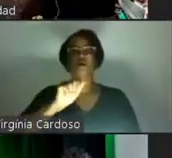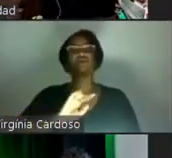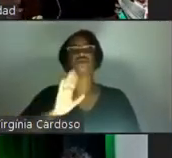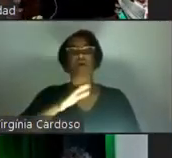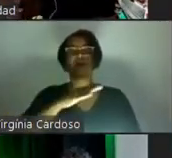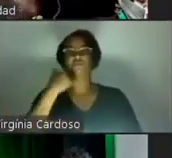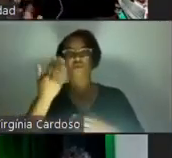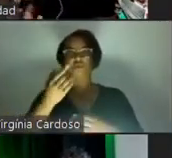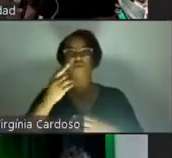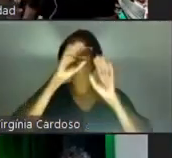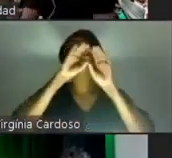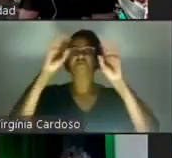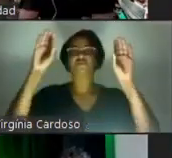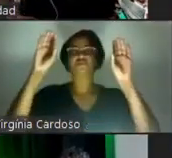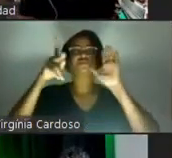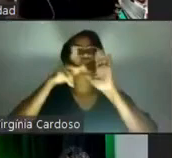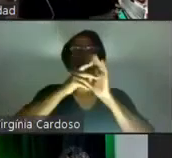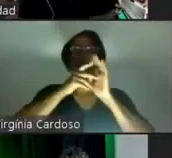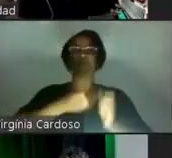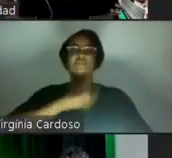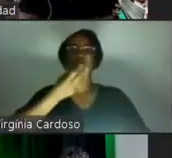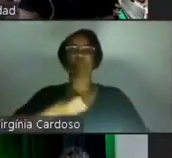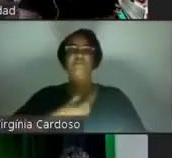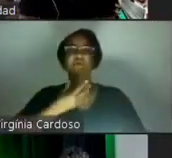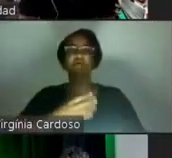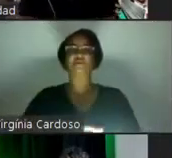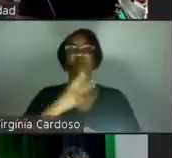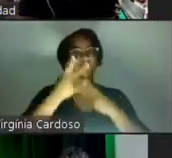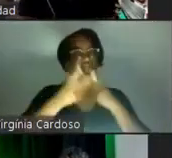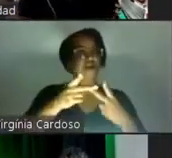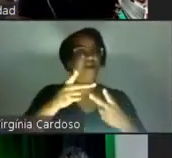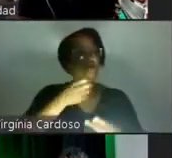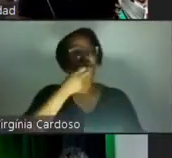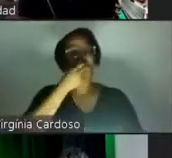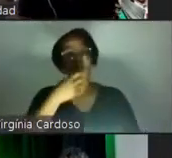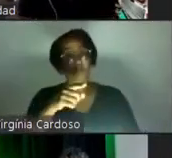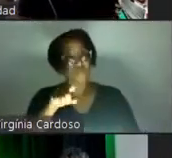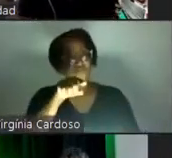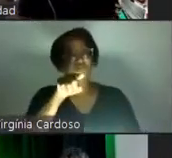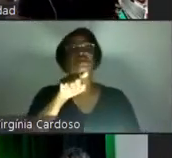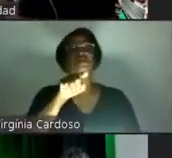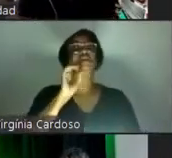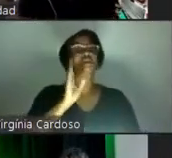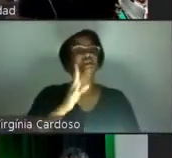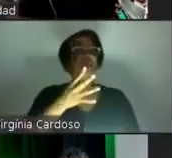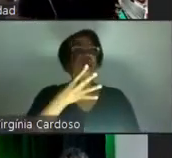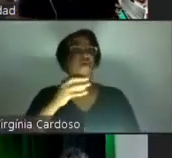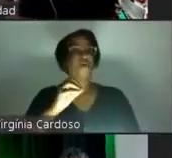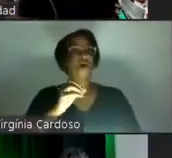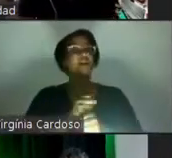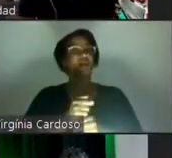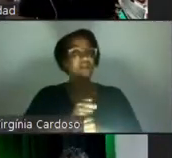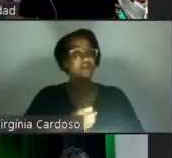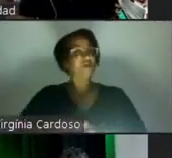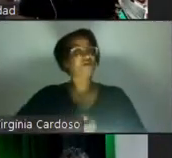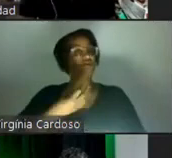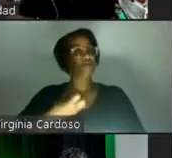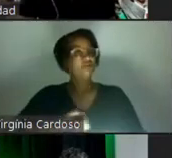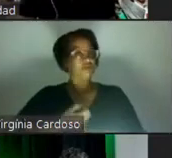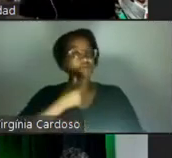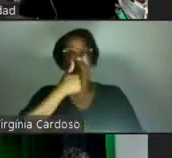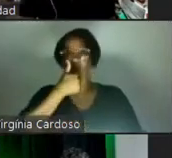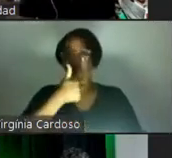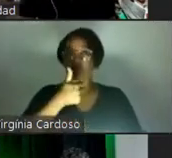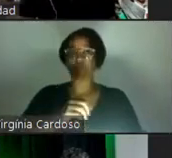um cachezão bem grande para tu, que tem 40 anos de poesia, se aveste não. Porque eu liguei para ela: amiga, olha, eu não sei